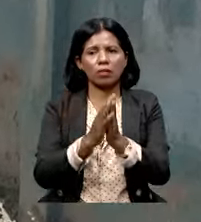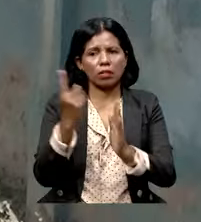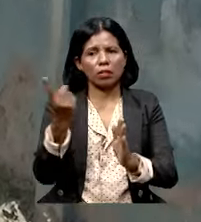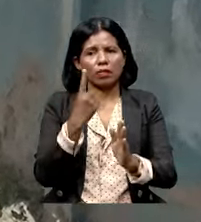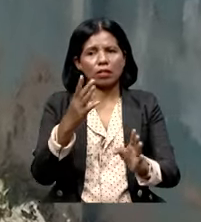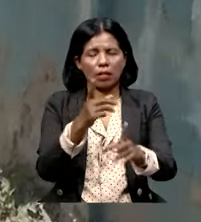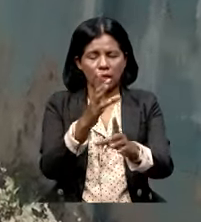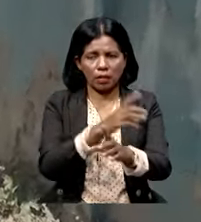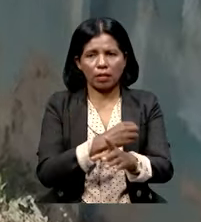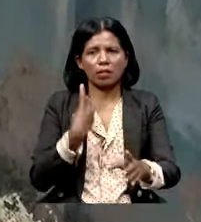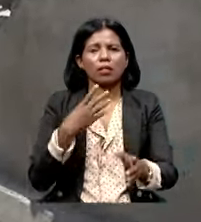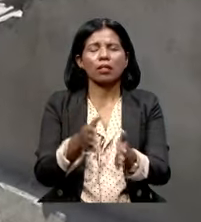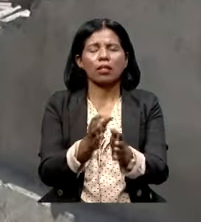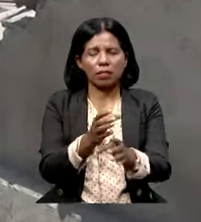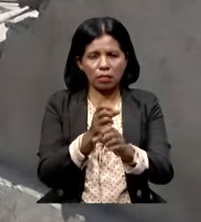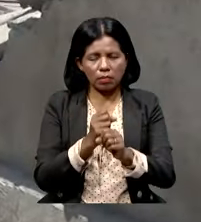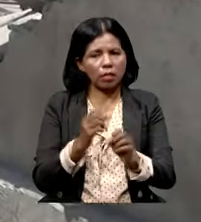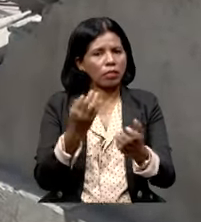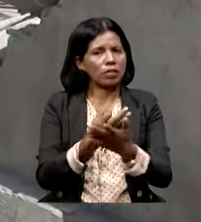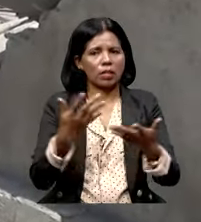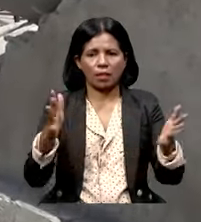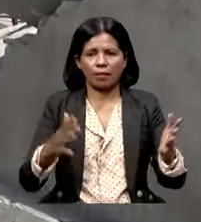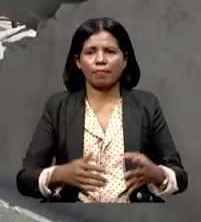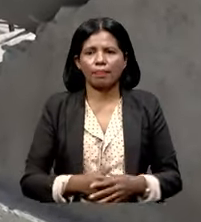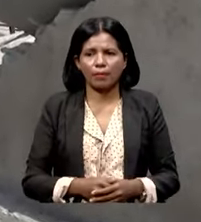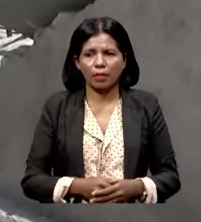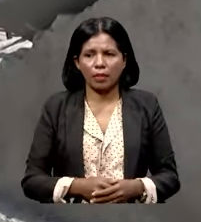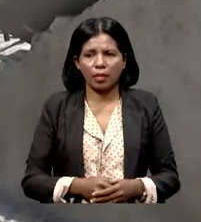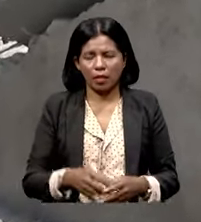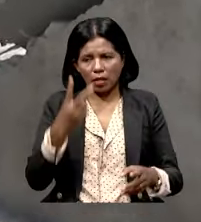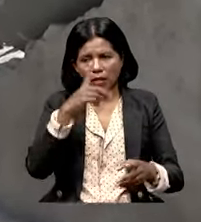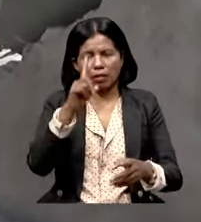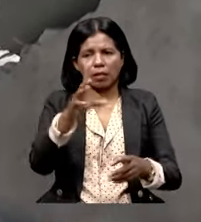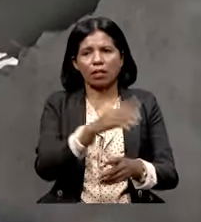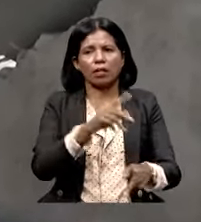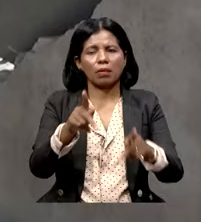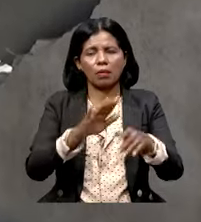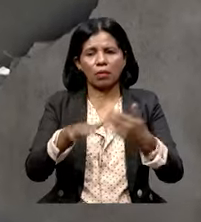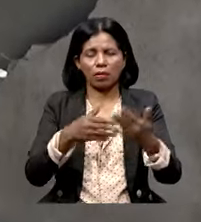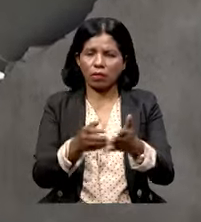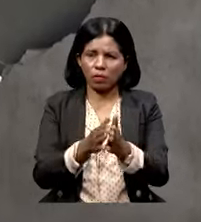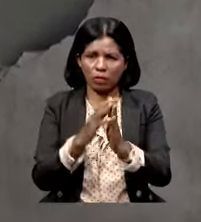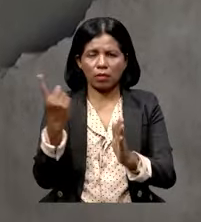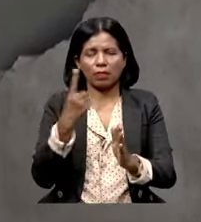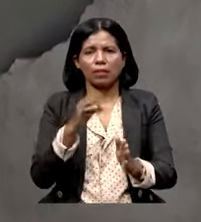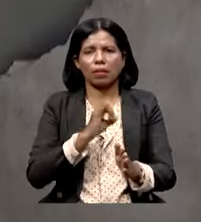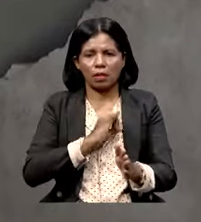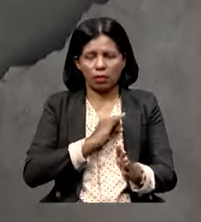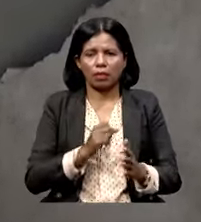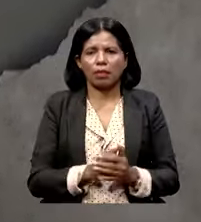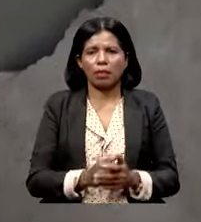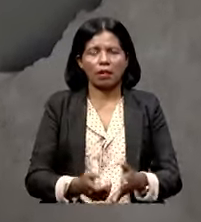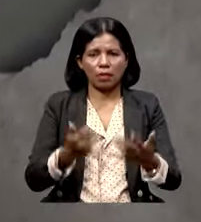sobu tene i te simu kala simu i halai patani da tama fare mos pobu sila mo izi ne patte mai au ya